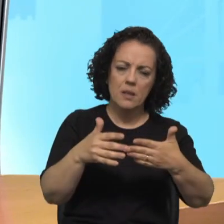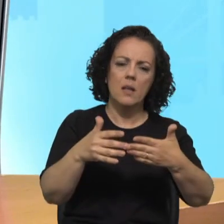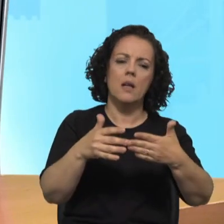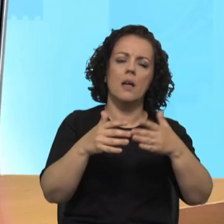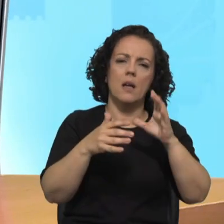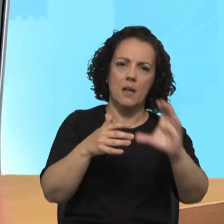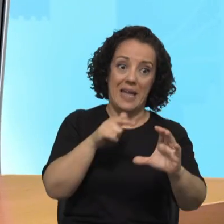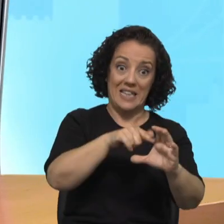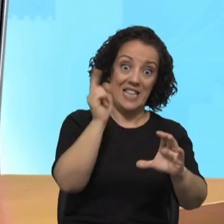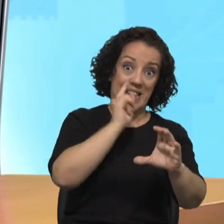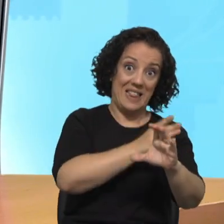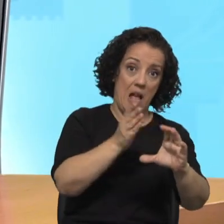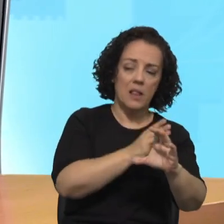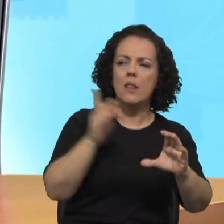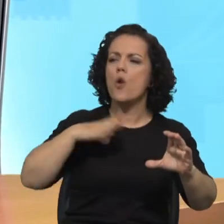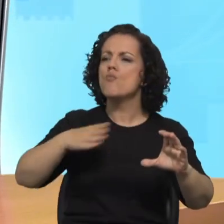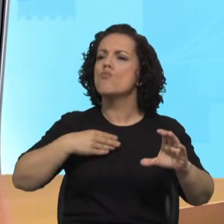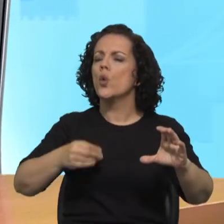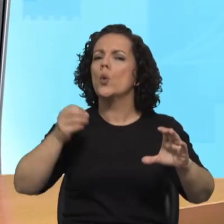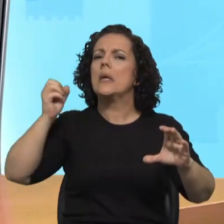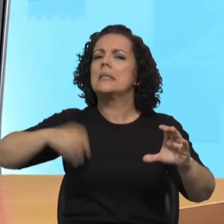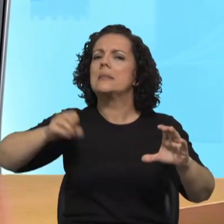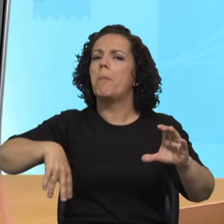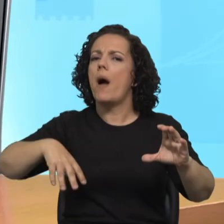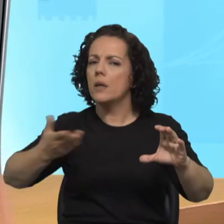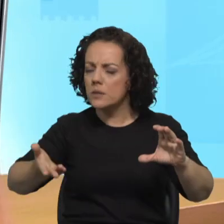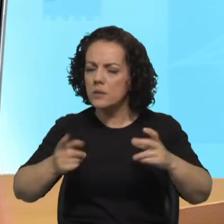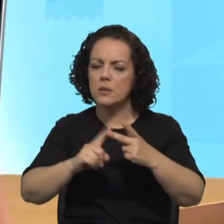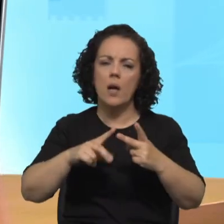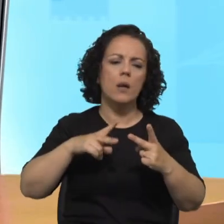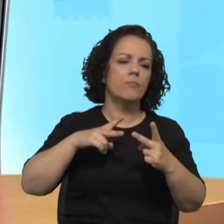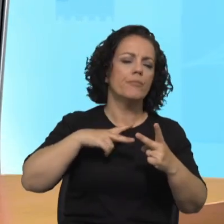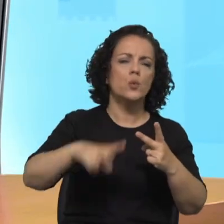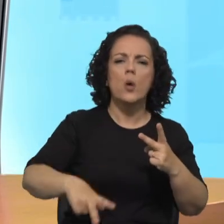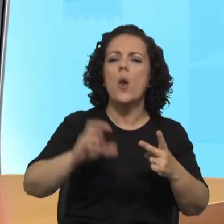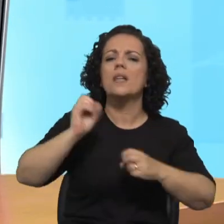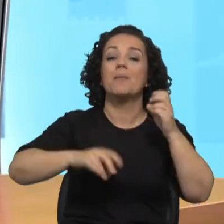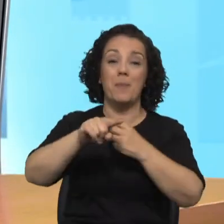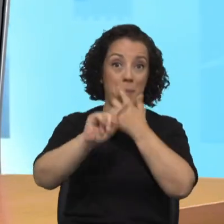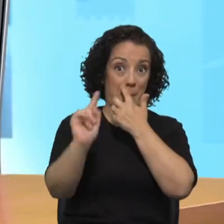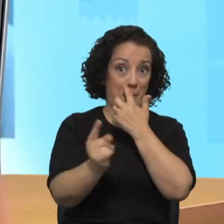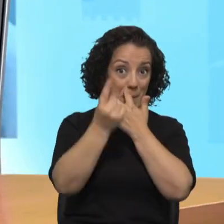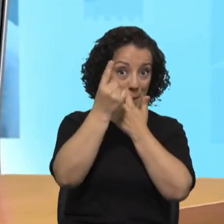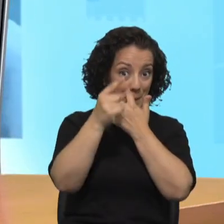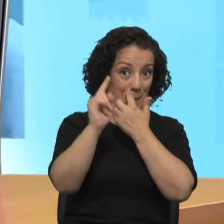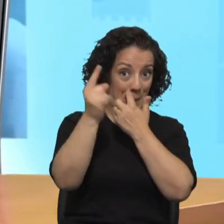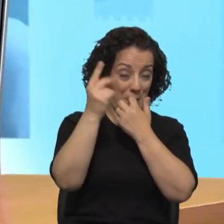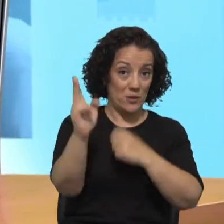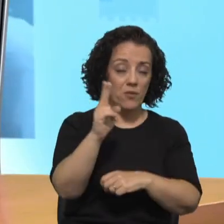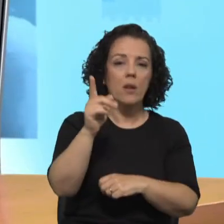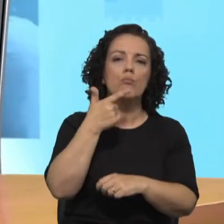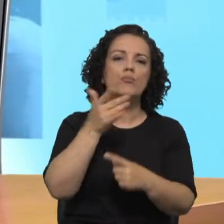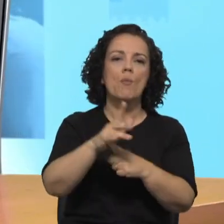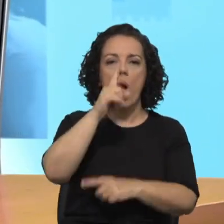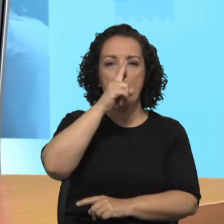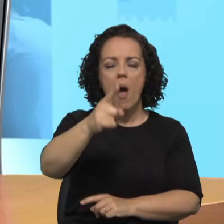na Igreja e em Portugal nessa época. Porque, por exemplo, essa jornada que eu fiz, o muro de Berlim ainda estava levantado, ainda